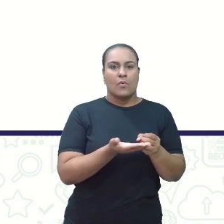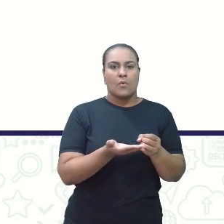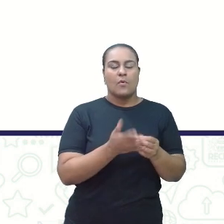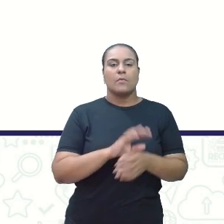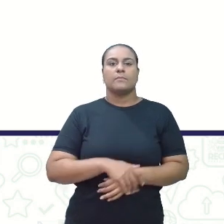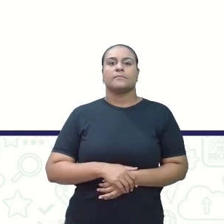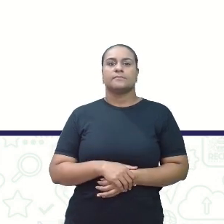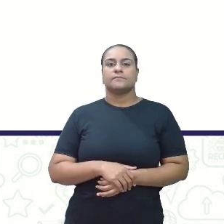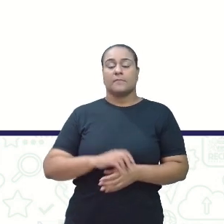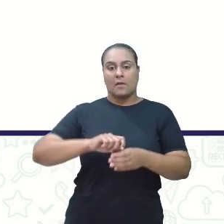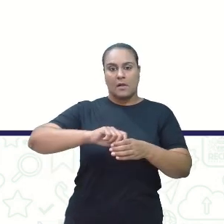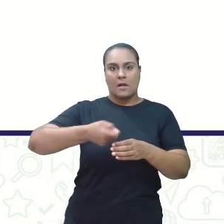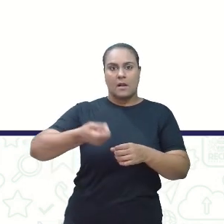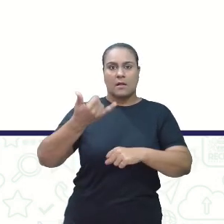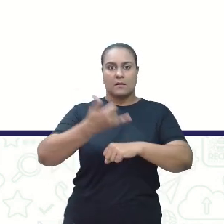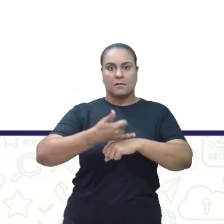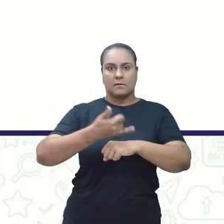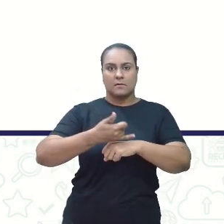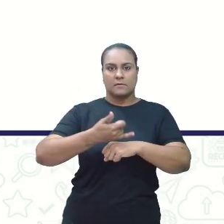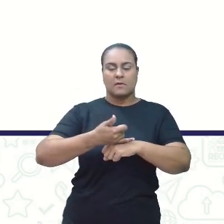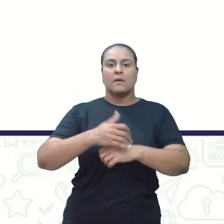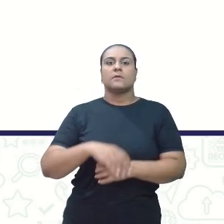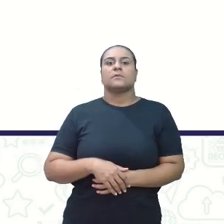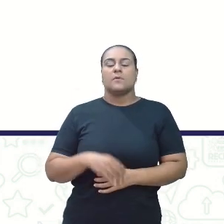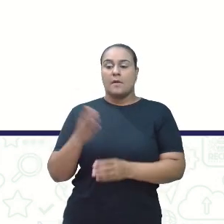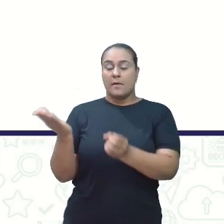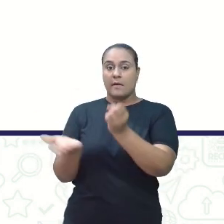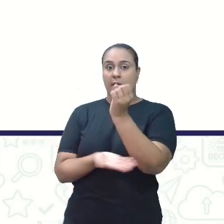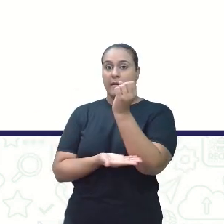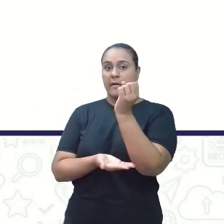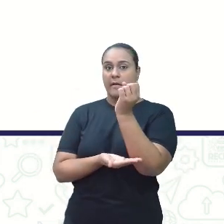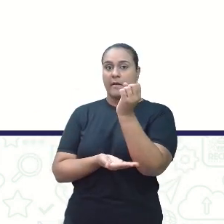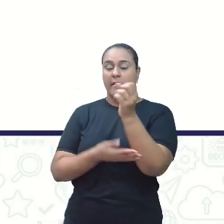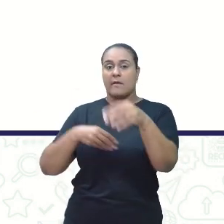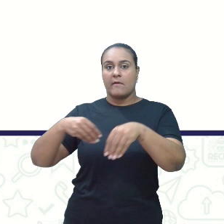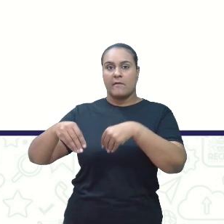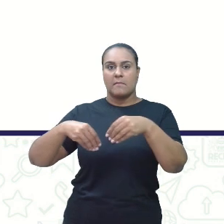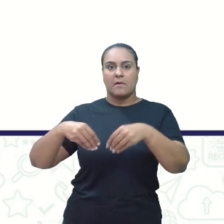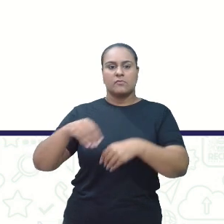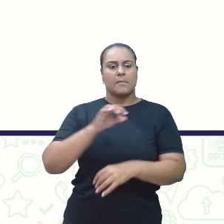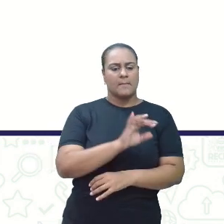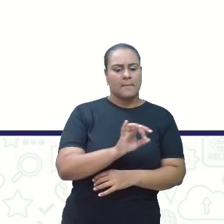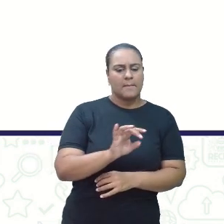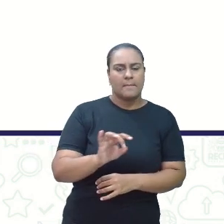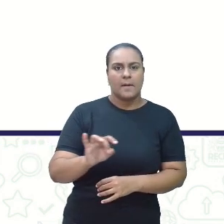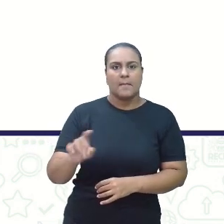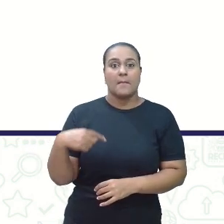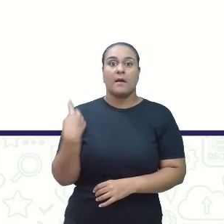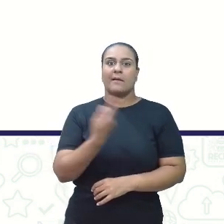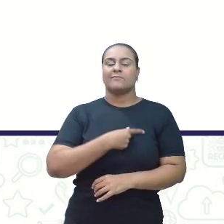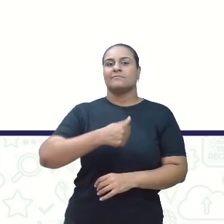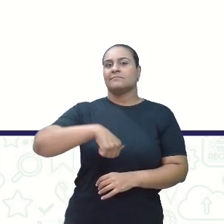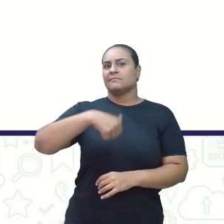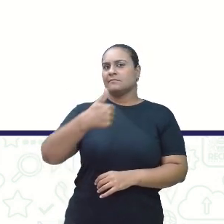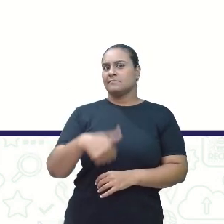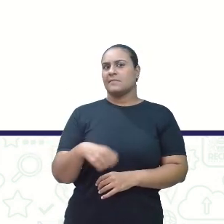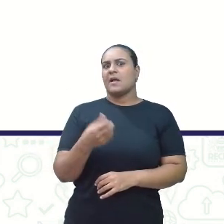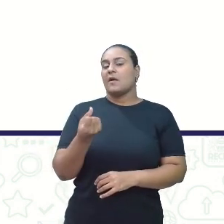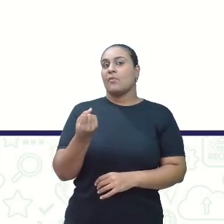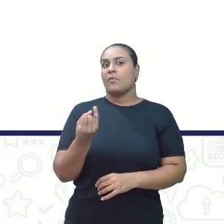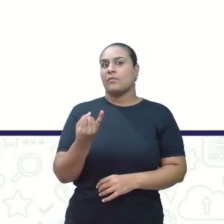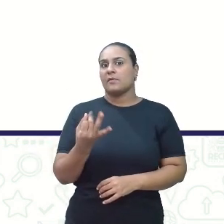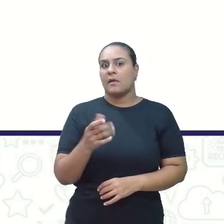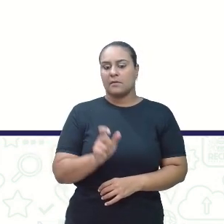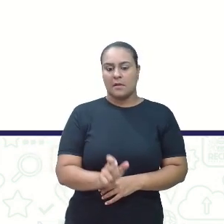de alumínio, uma fralda, uma garrafa plástica e uma linha de pesca. E aí a gente vai analisar o quanto que essa